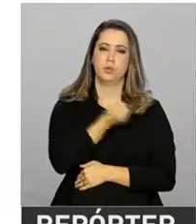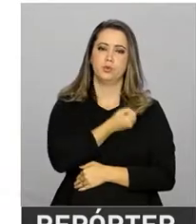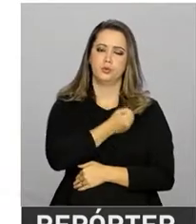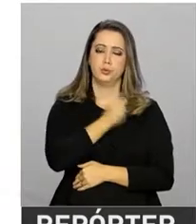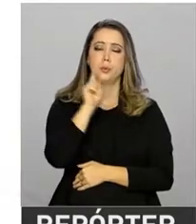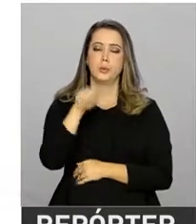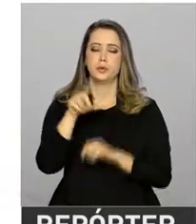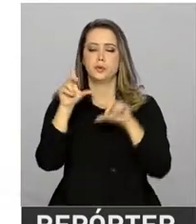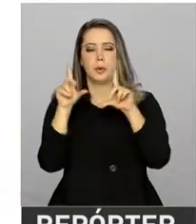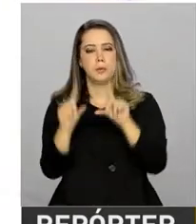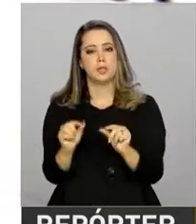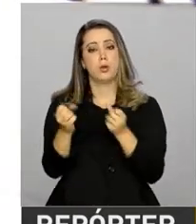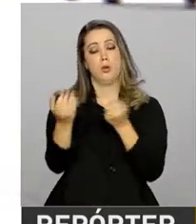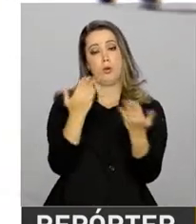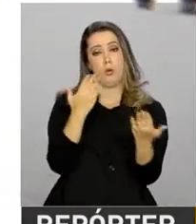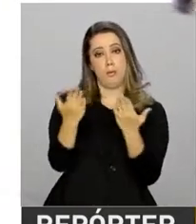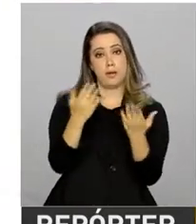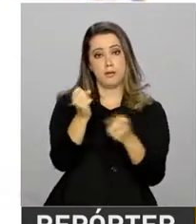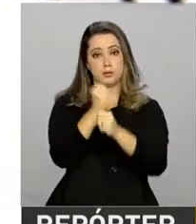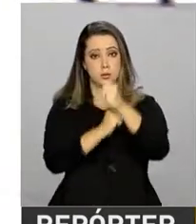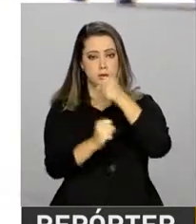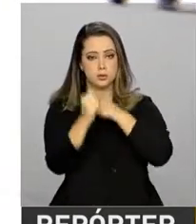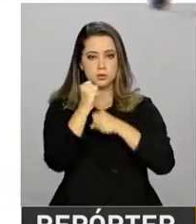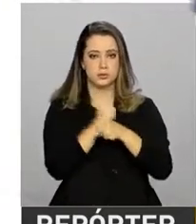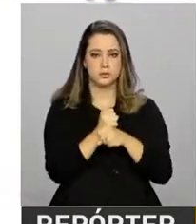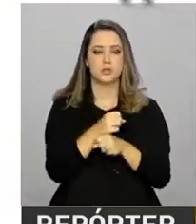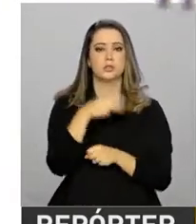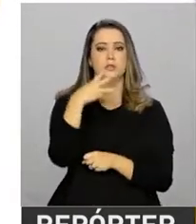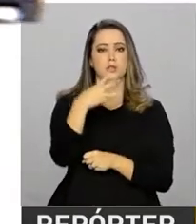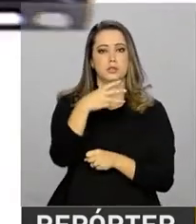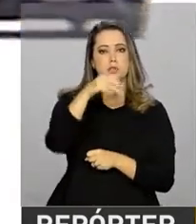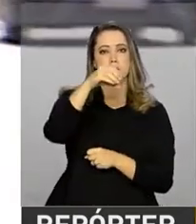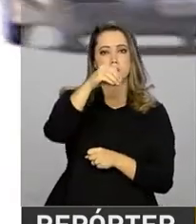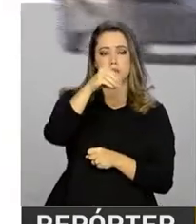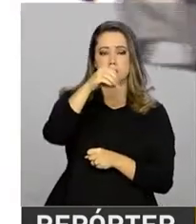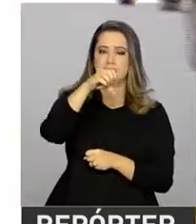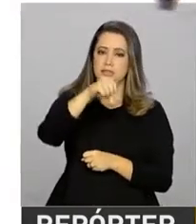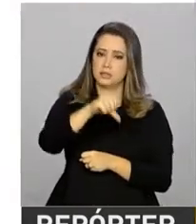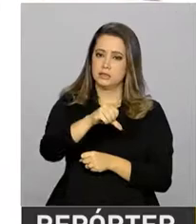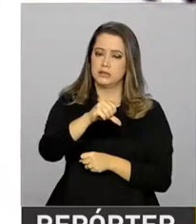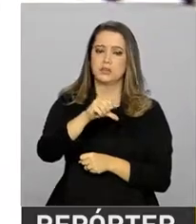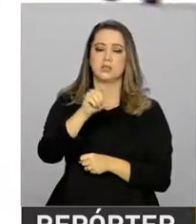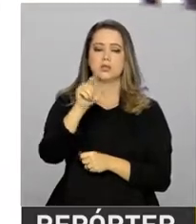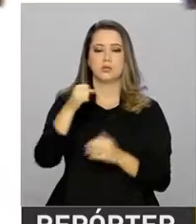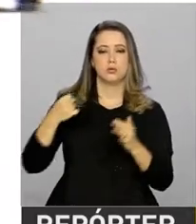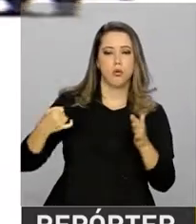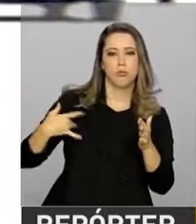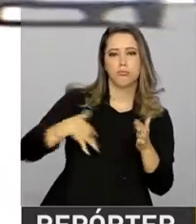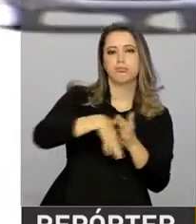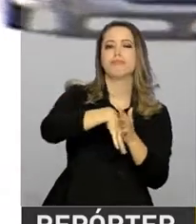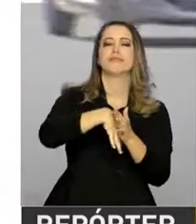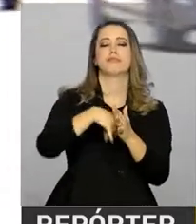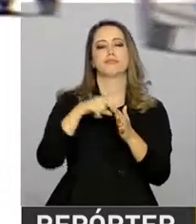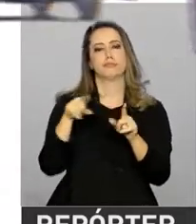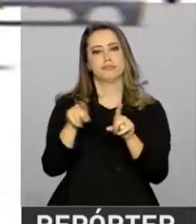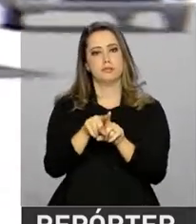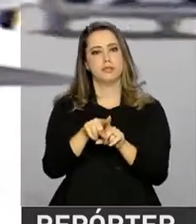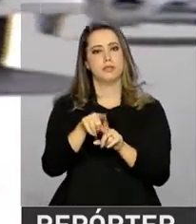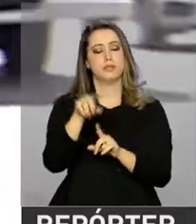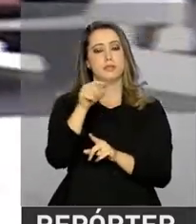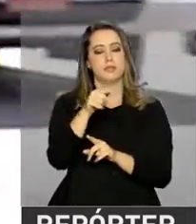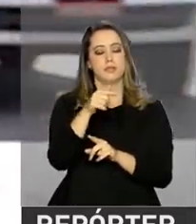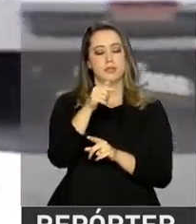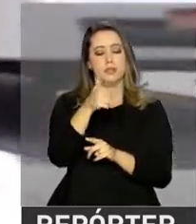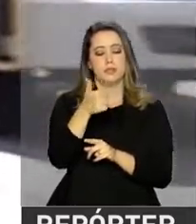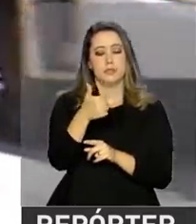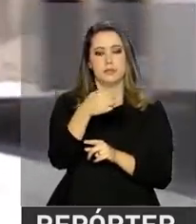menores que o do ano passado quando foram registrados 309 acidentes graves e 131 mortes o porta